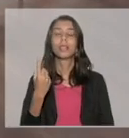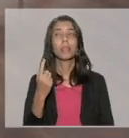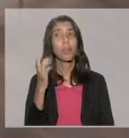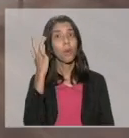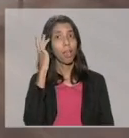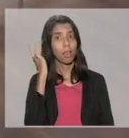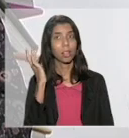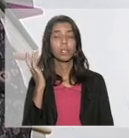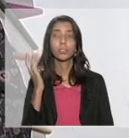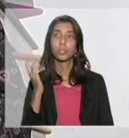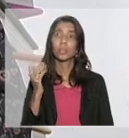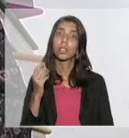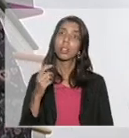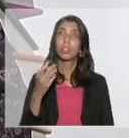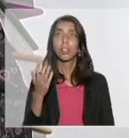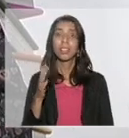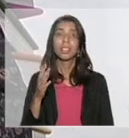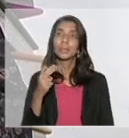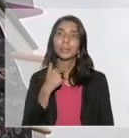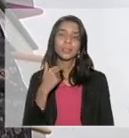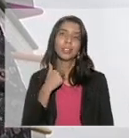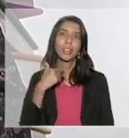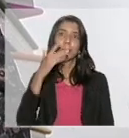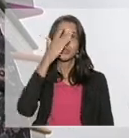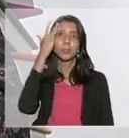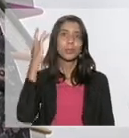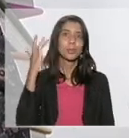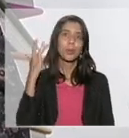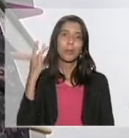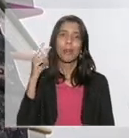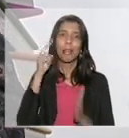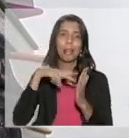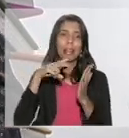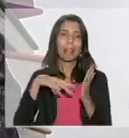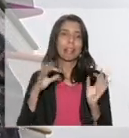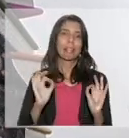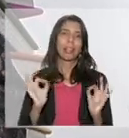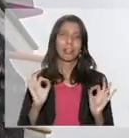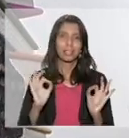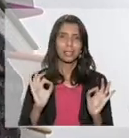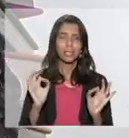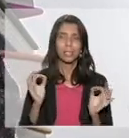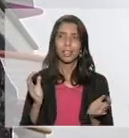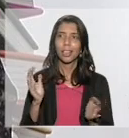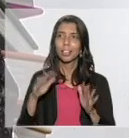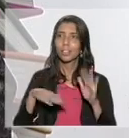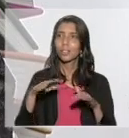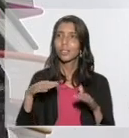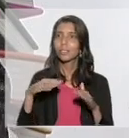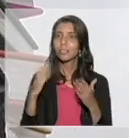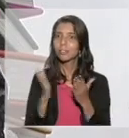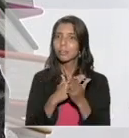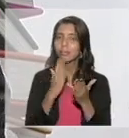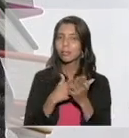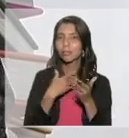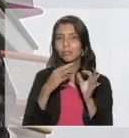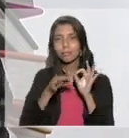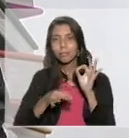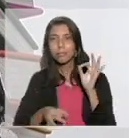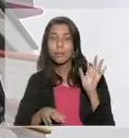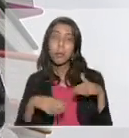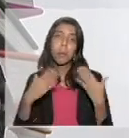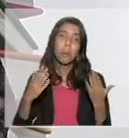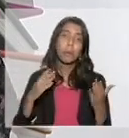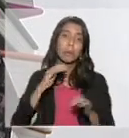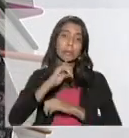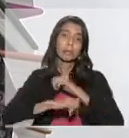exceção? Eu acho que é sempre um meio termo, não tem como uma pessoa não ler nada, nem que seja por uma publicação longa em